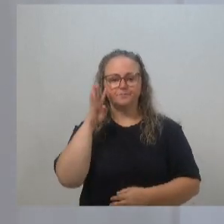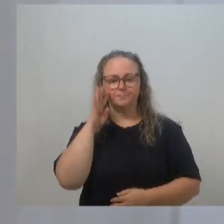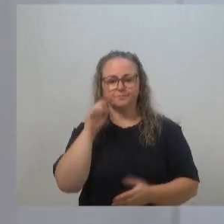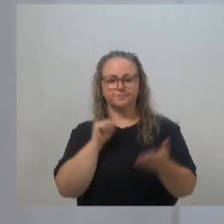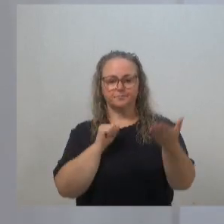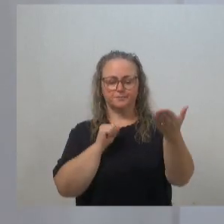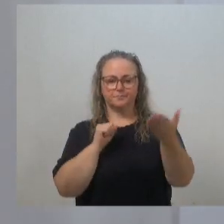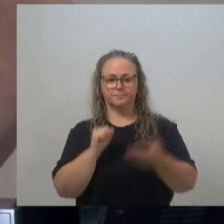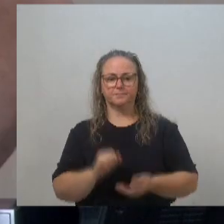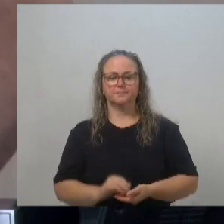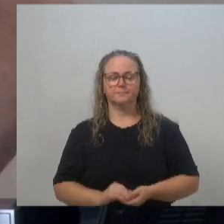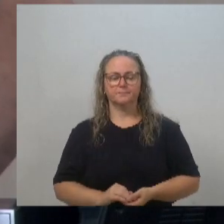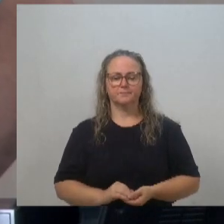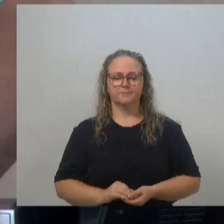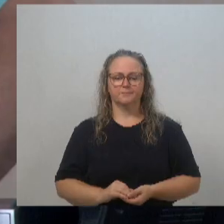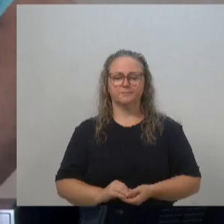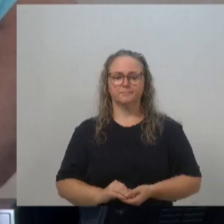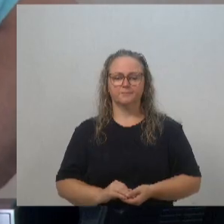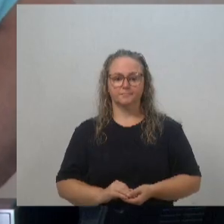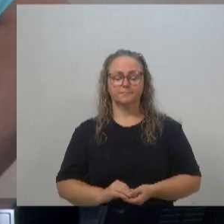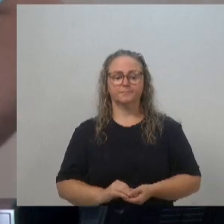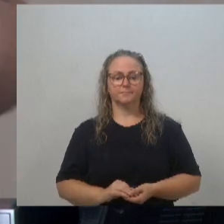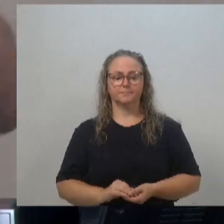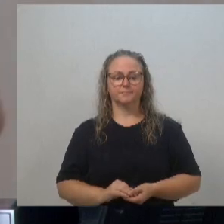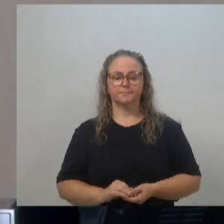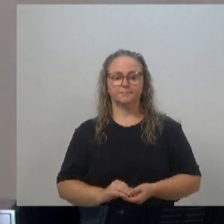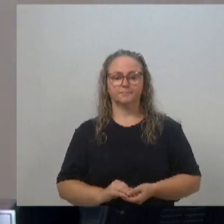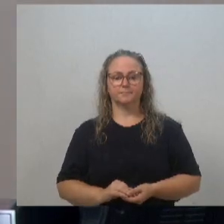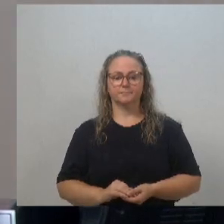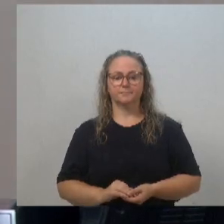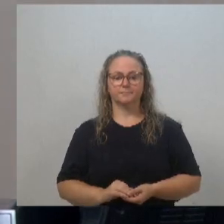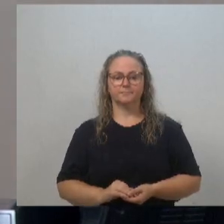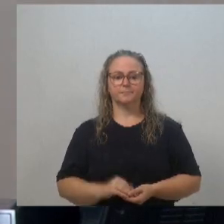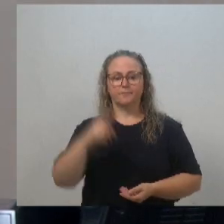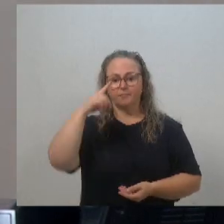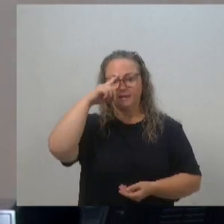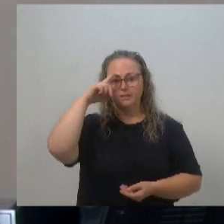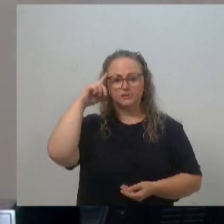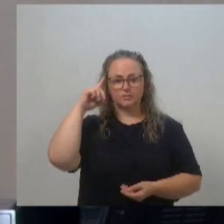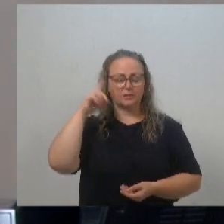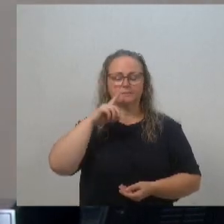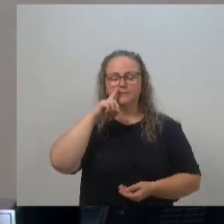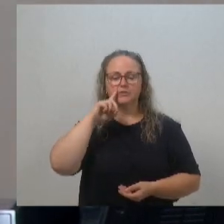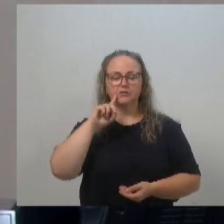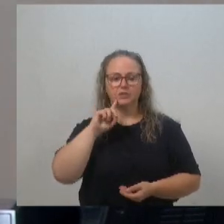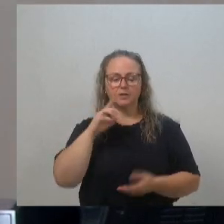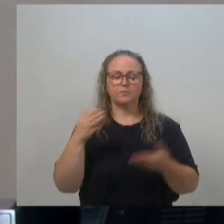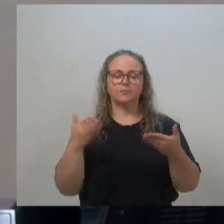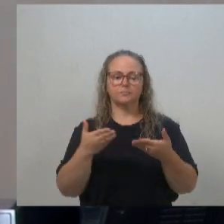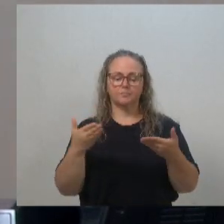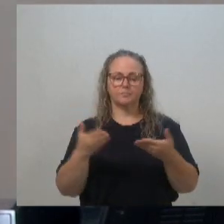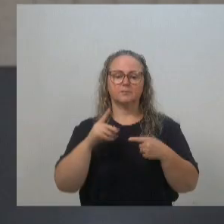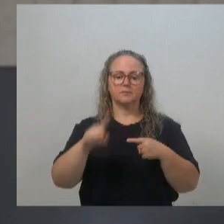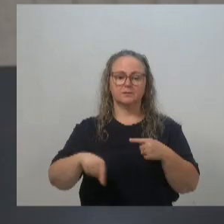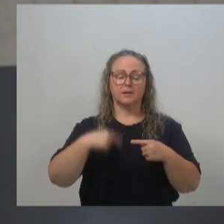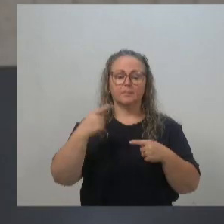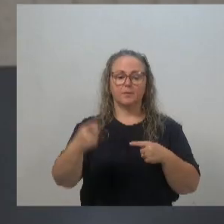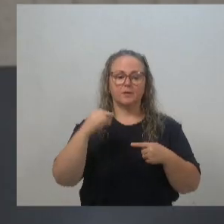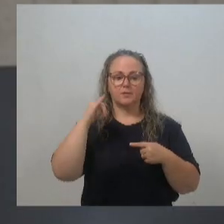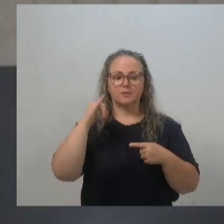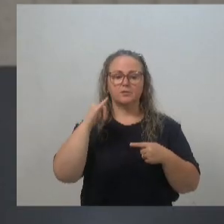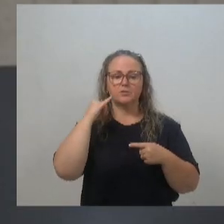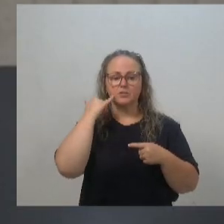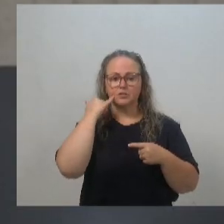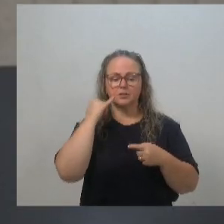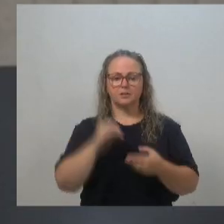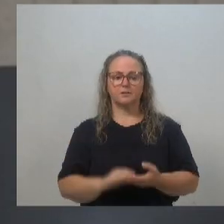vereadores. É a parte o vereador Diego Nazato e na sequência também o vereador Jean Volpato. Vereador, estou